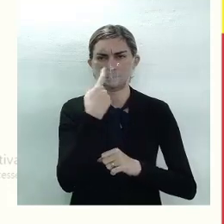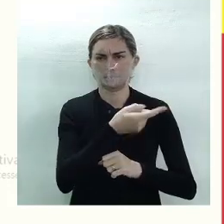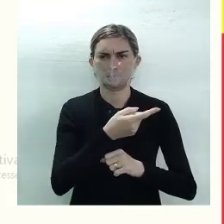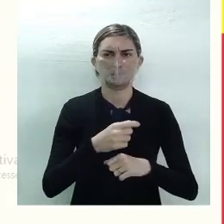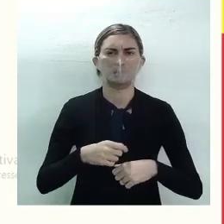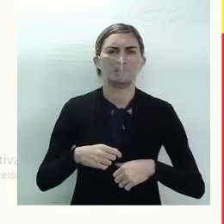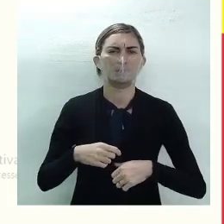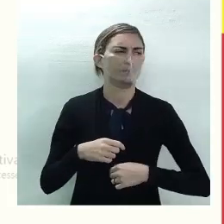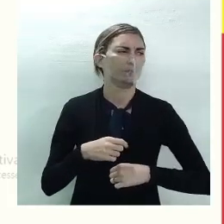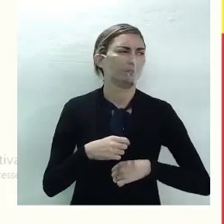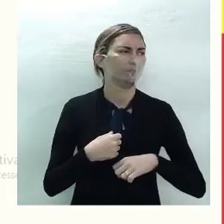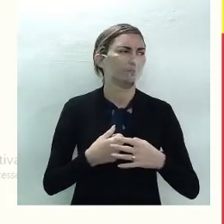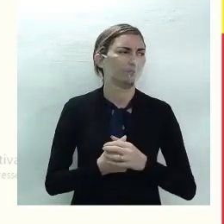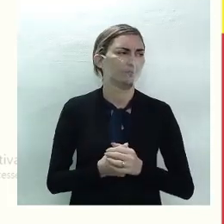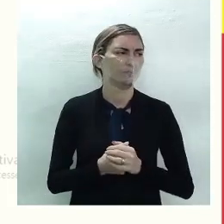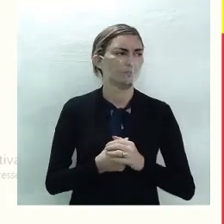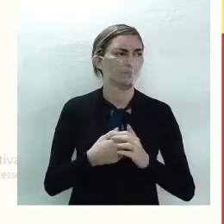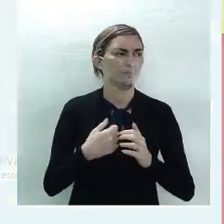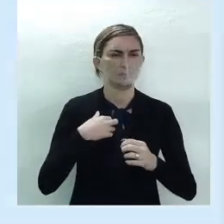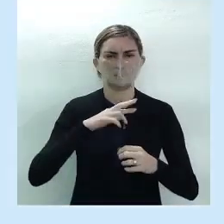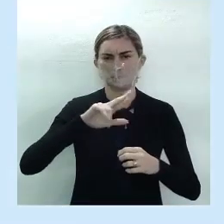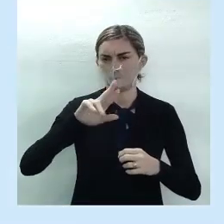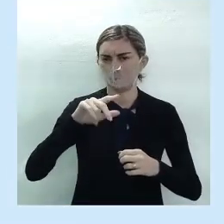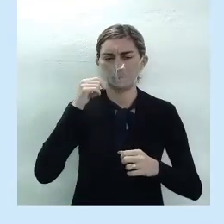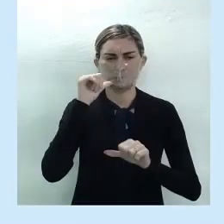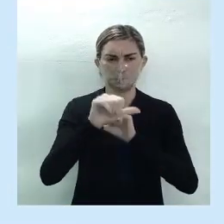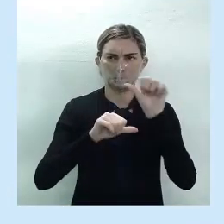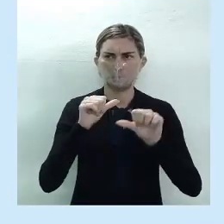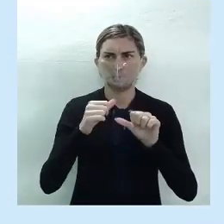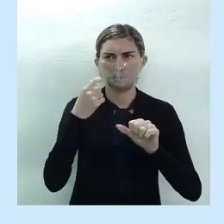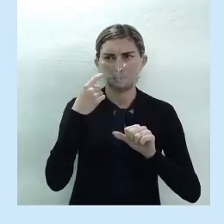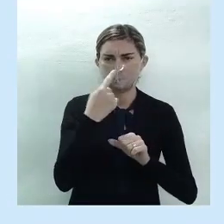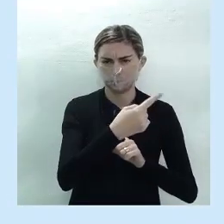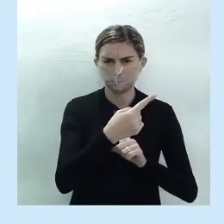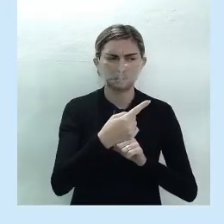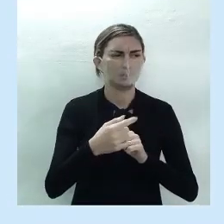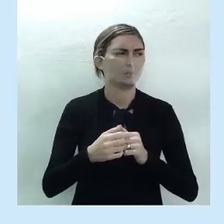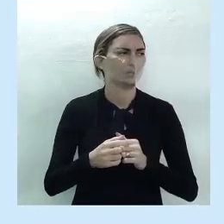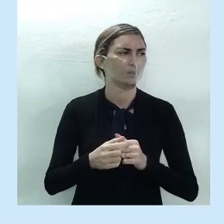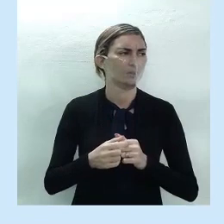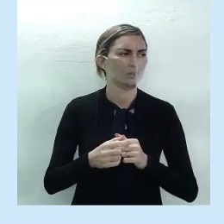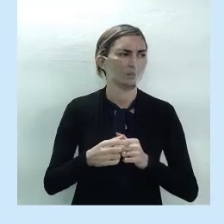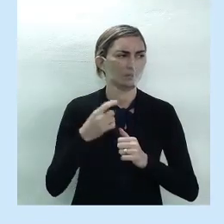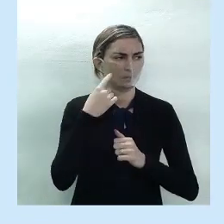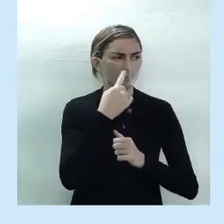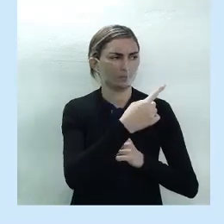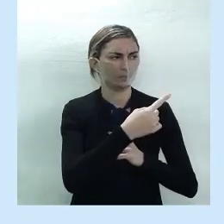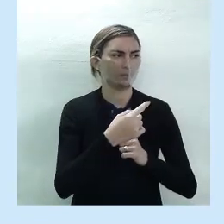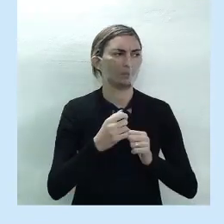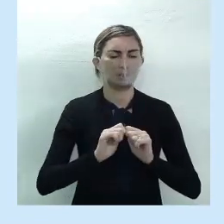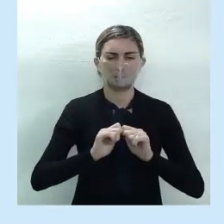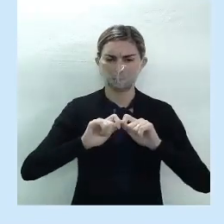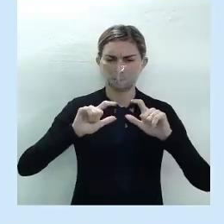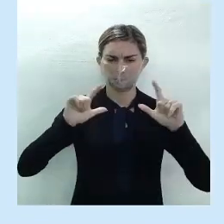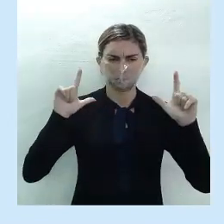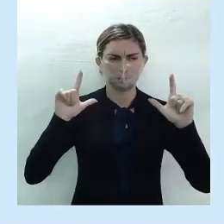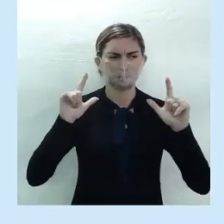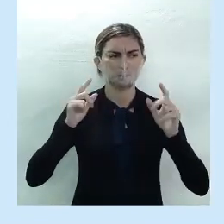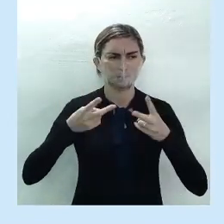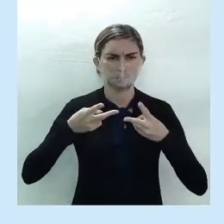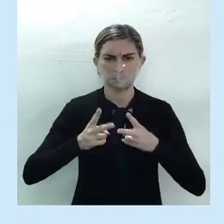ó, a gente não muda. Então, ó, nesse caso aí, veja que os ângulos permanecem o